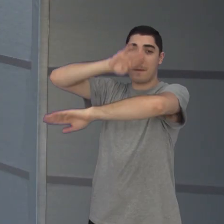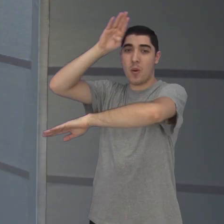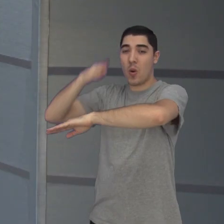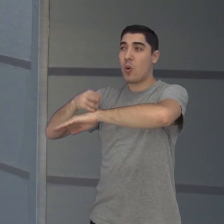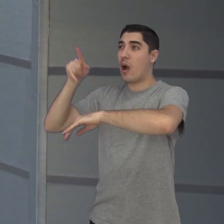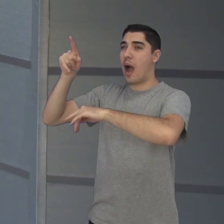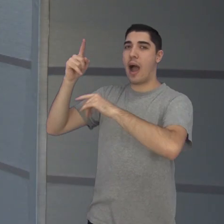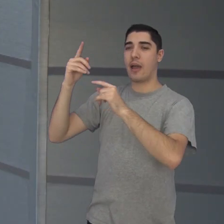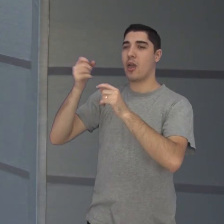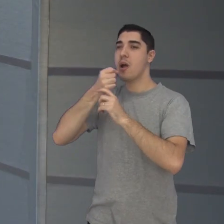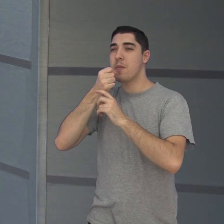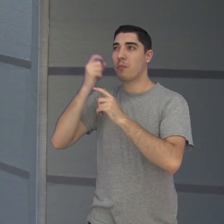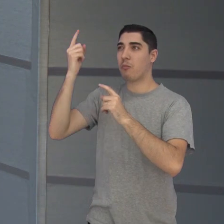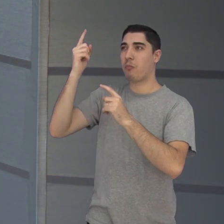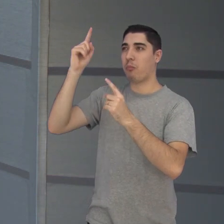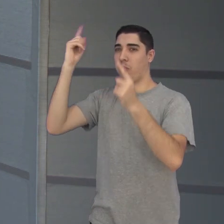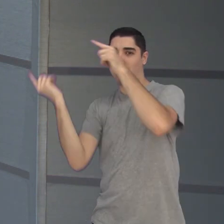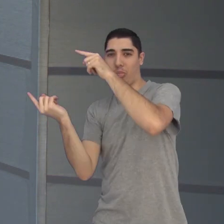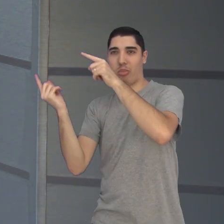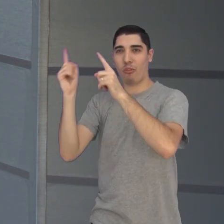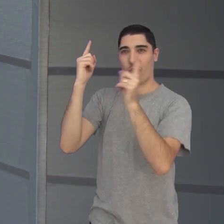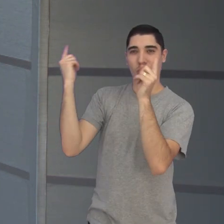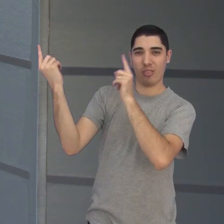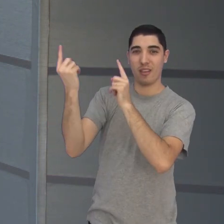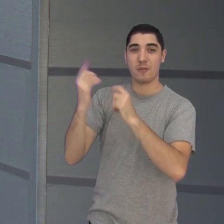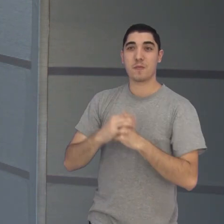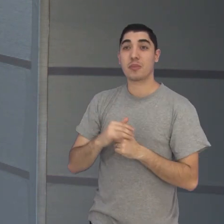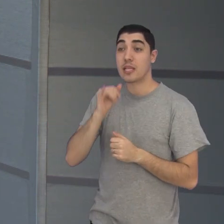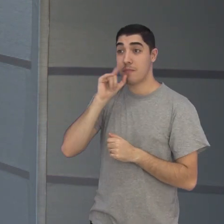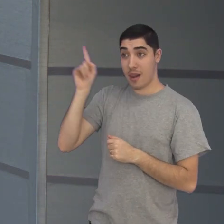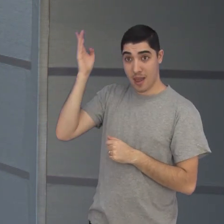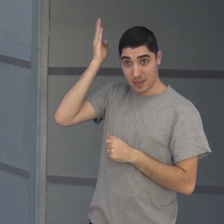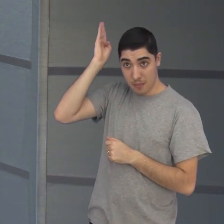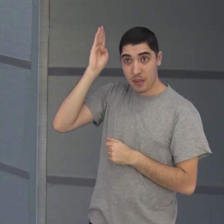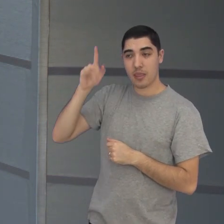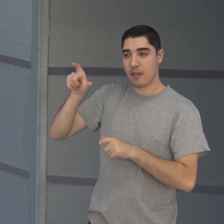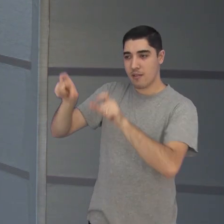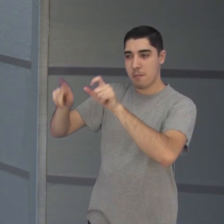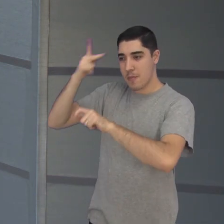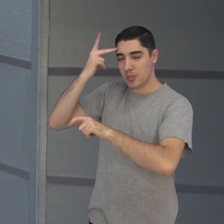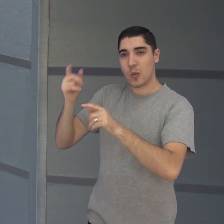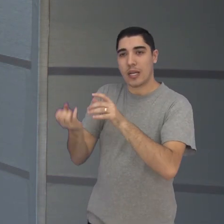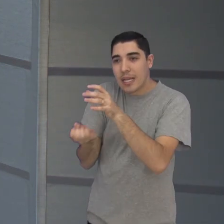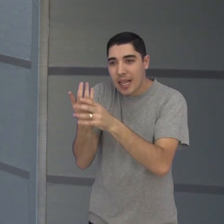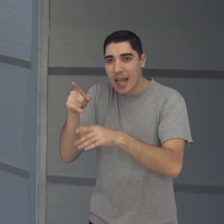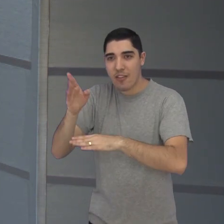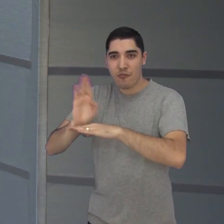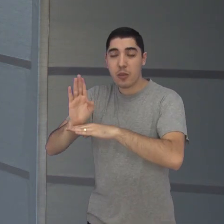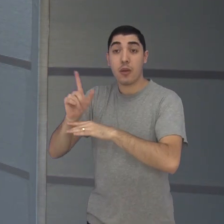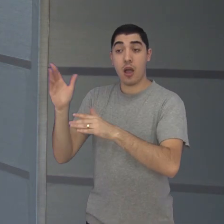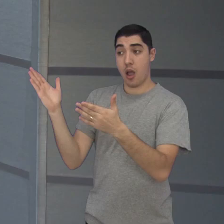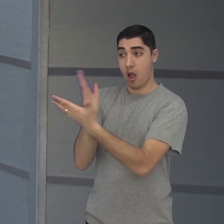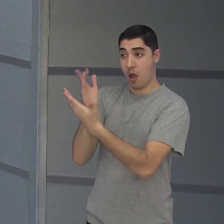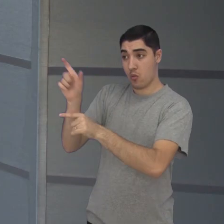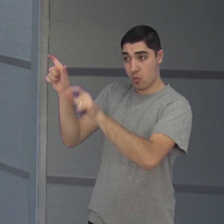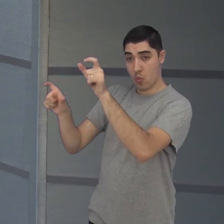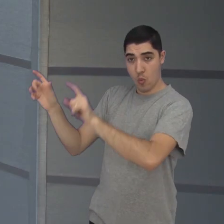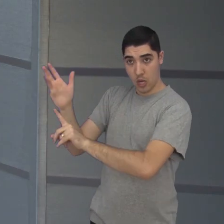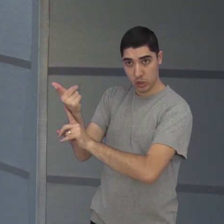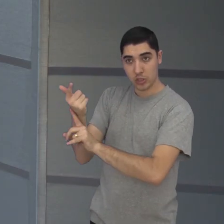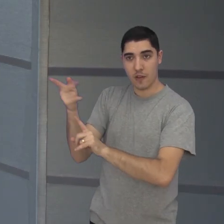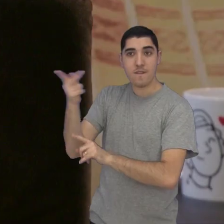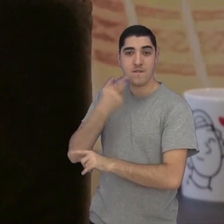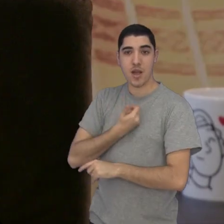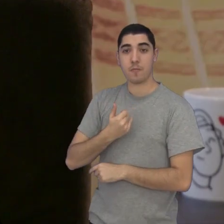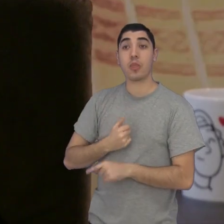microfone girafa. Sei que. E o Mazza, ele tinha adquirido uma fazenda em Taubaté para produzir seus filmes. Alguns artistas que trabalhavam com ele me